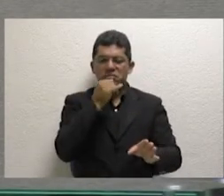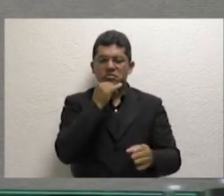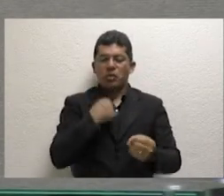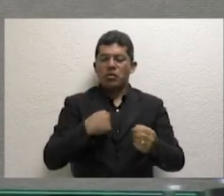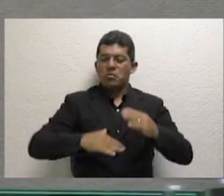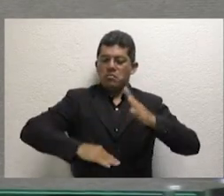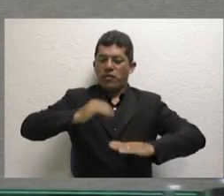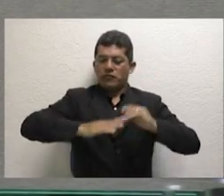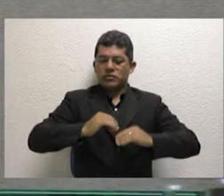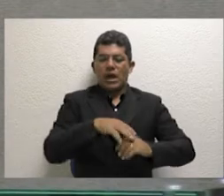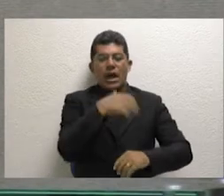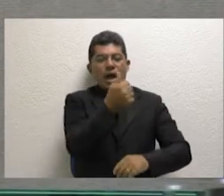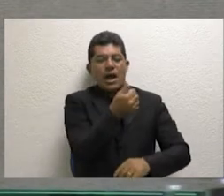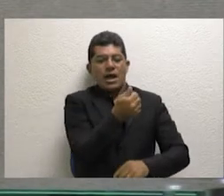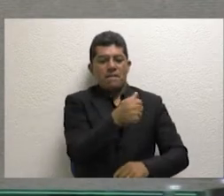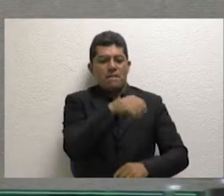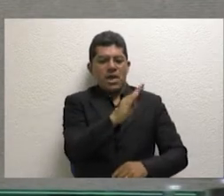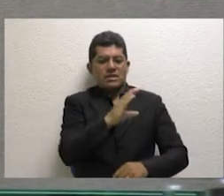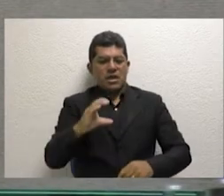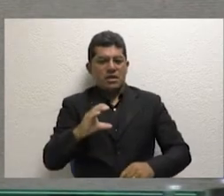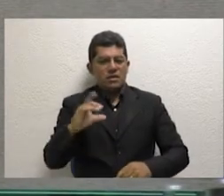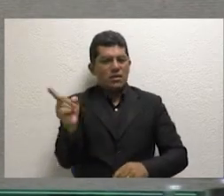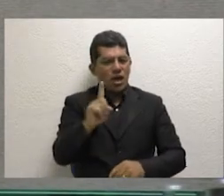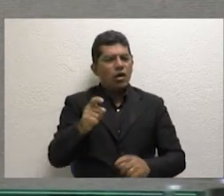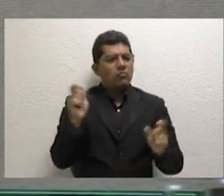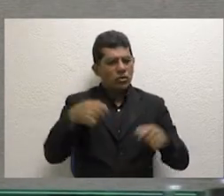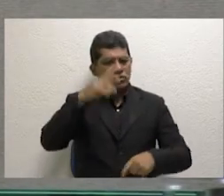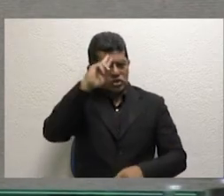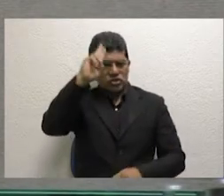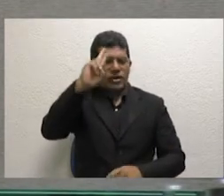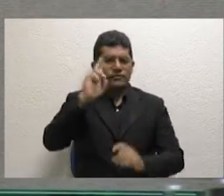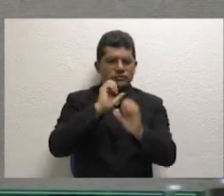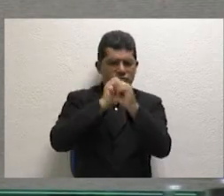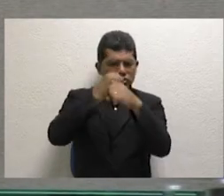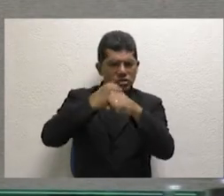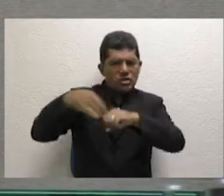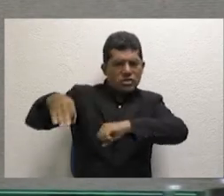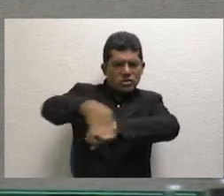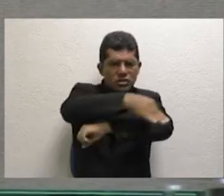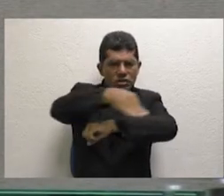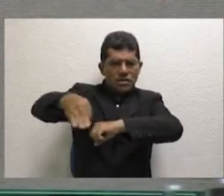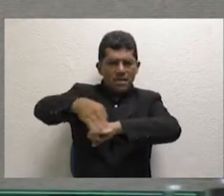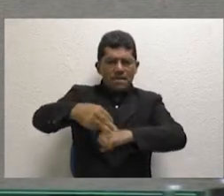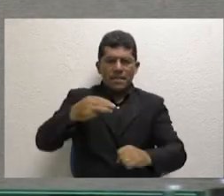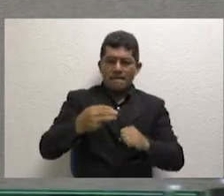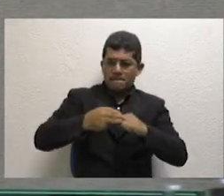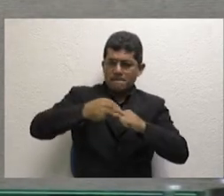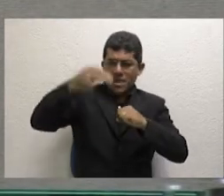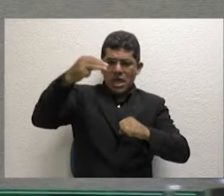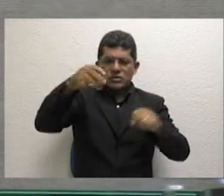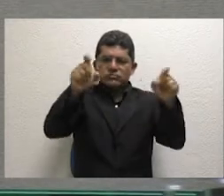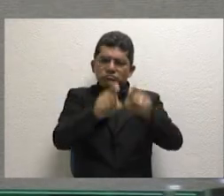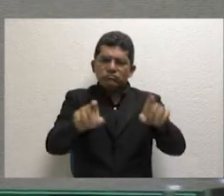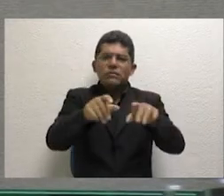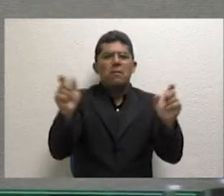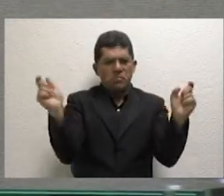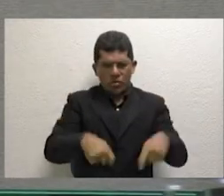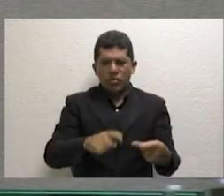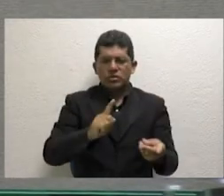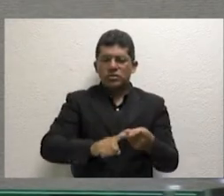nós queremos ser engenheiras sim nós queremos ser mestres em ciência da computação sim